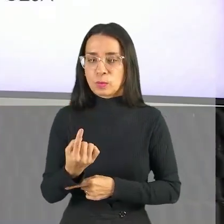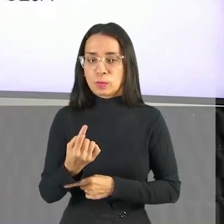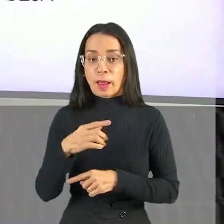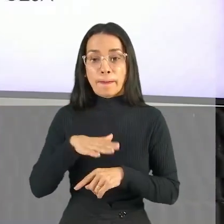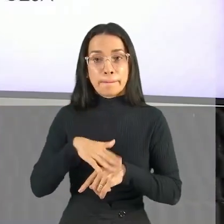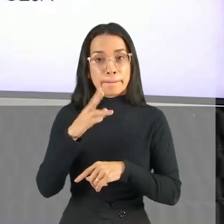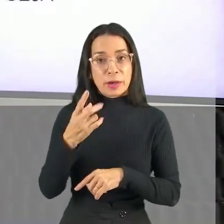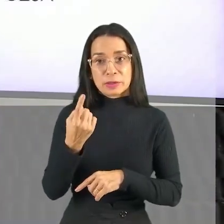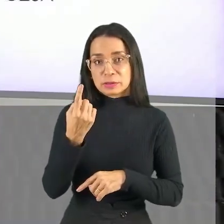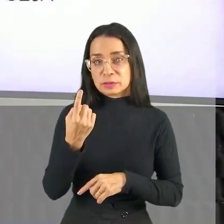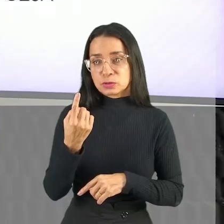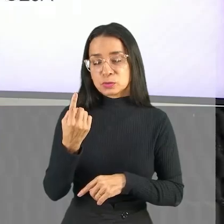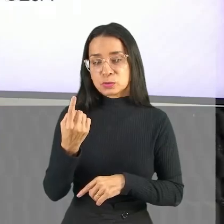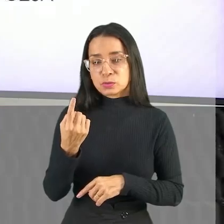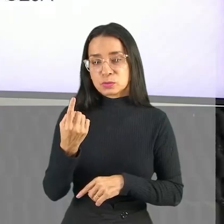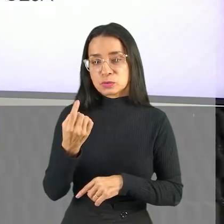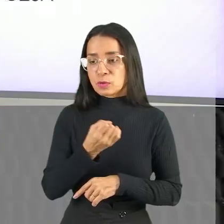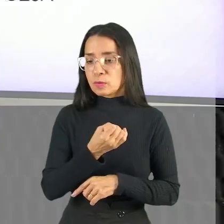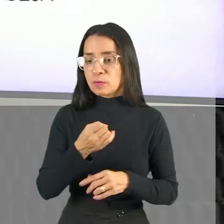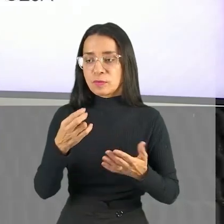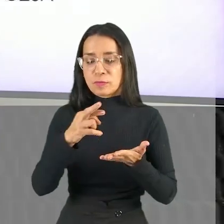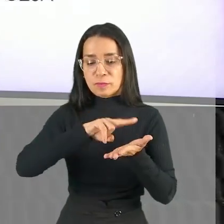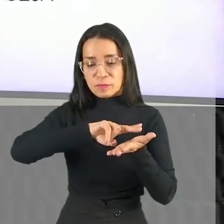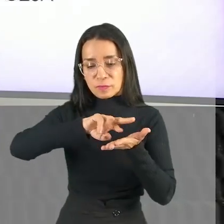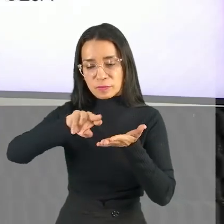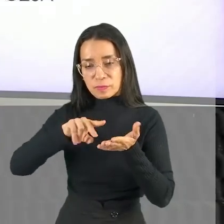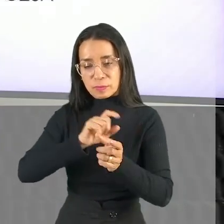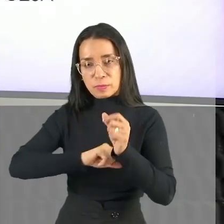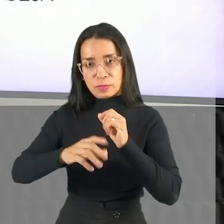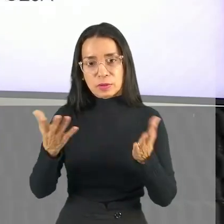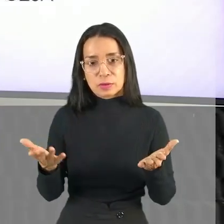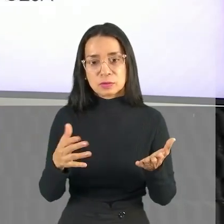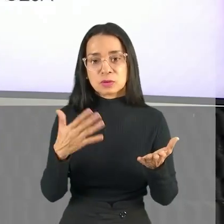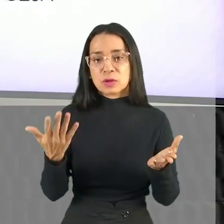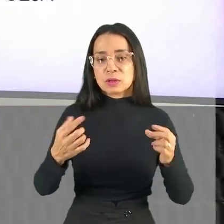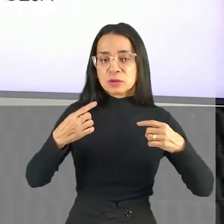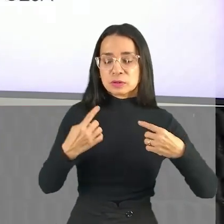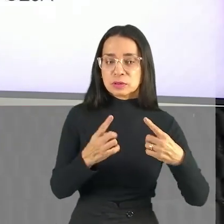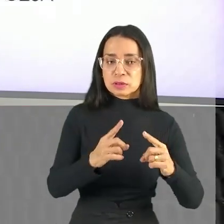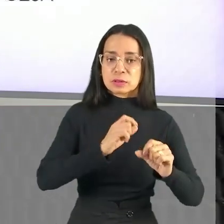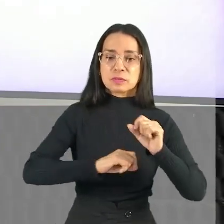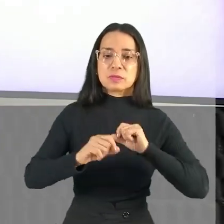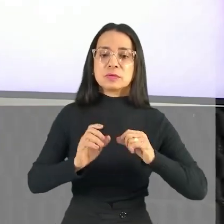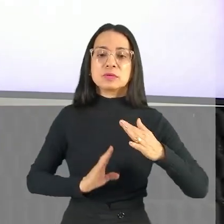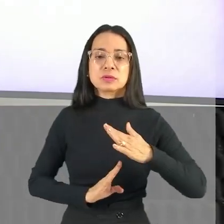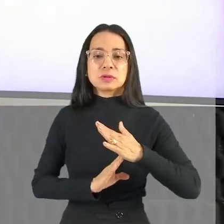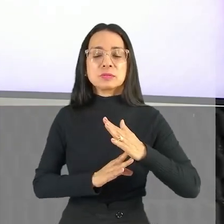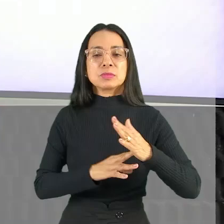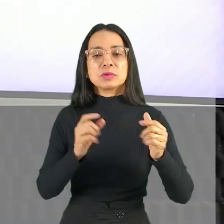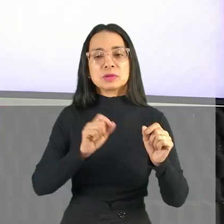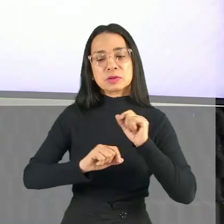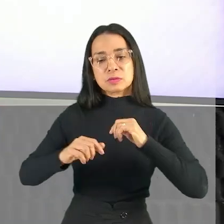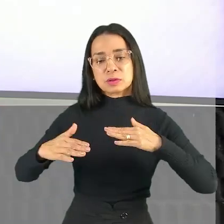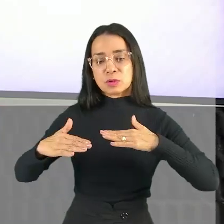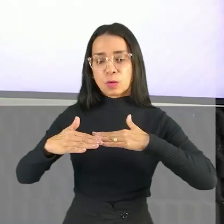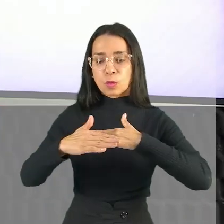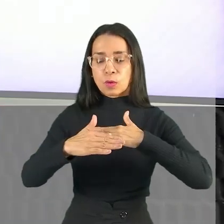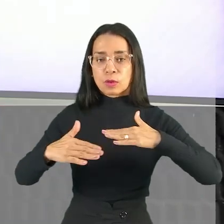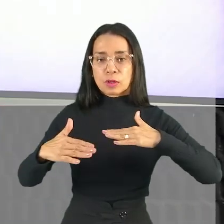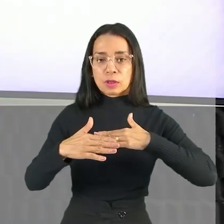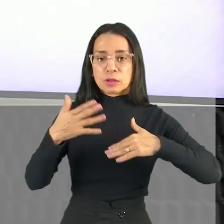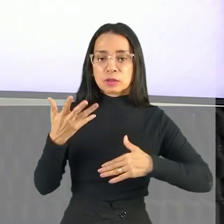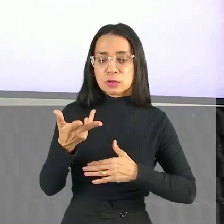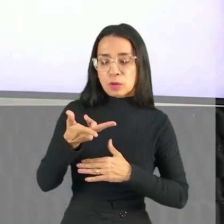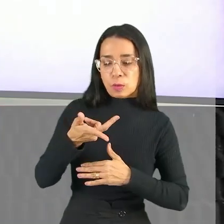de um. Então, por isso que você vai fazer a pergunta, quais são os desafios que impedem que o trânsito seja de qualidade? E aí a resposta a